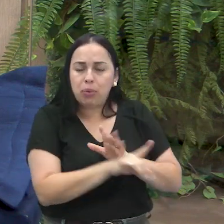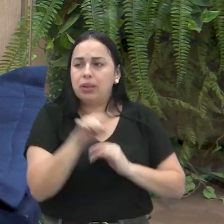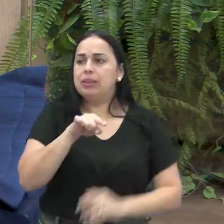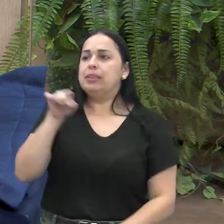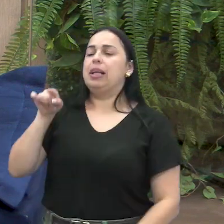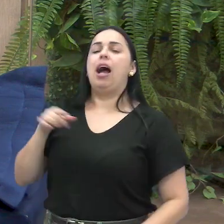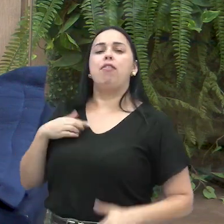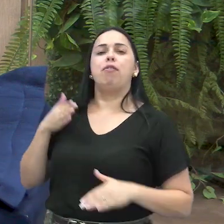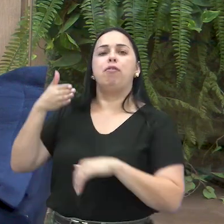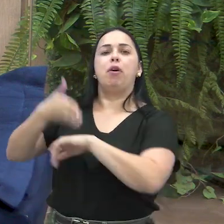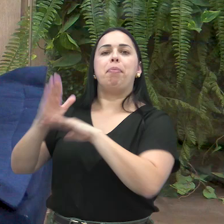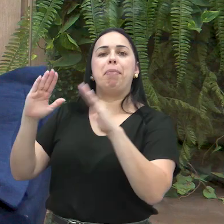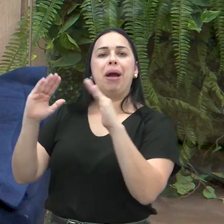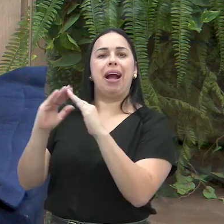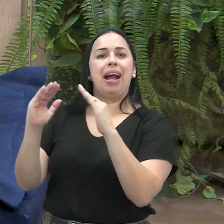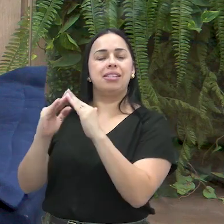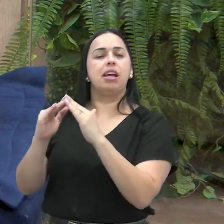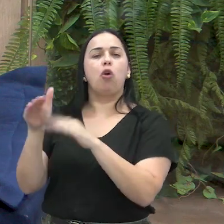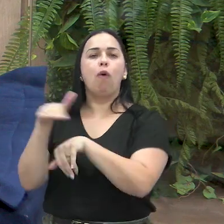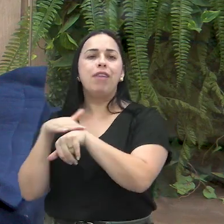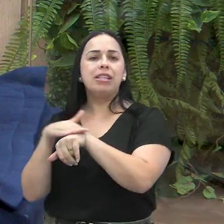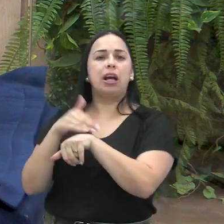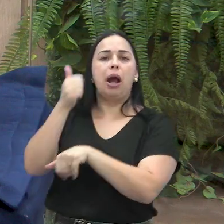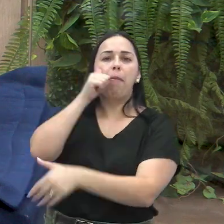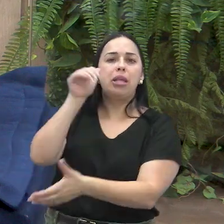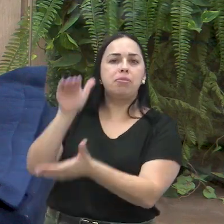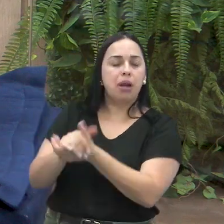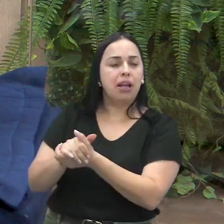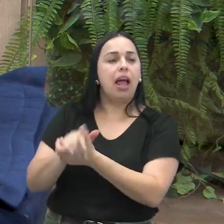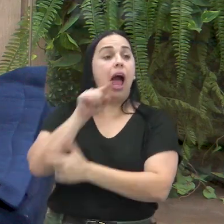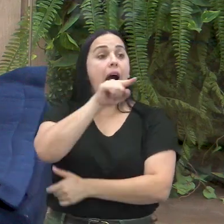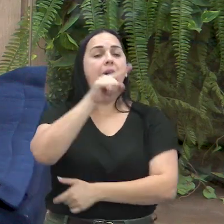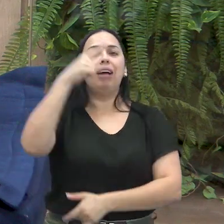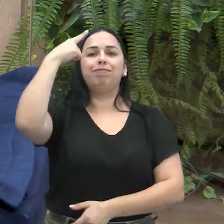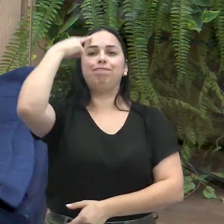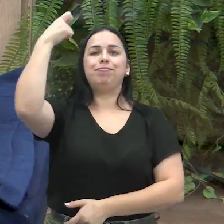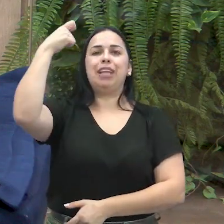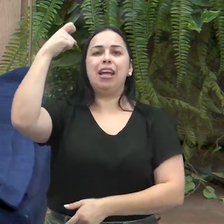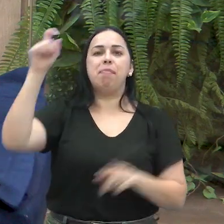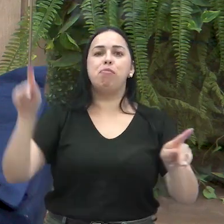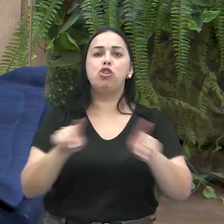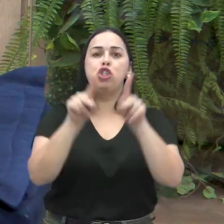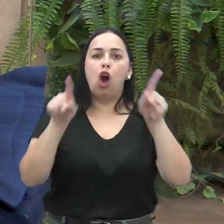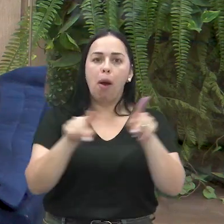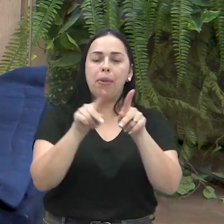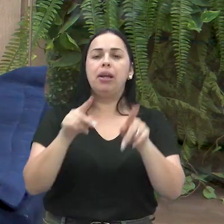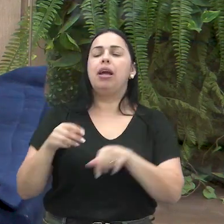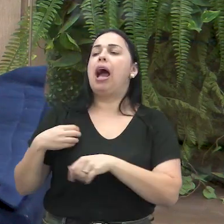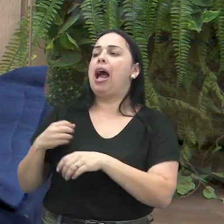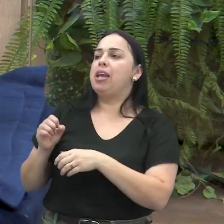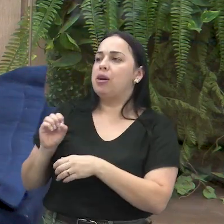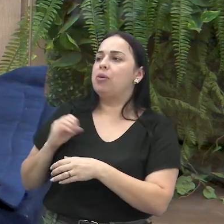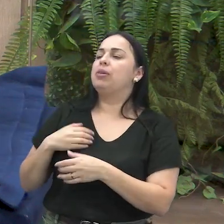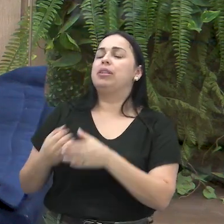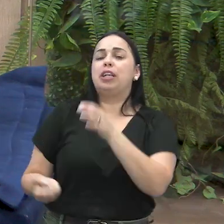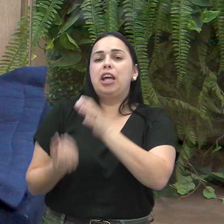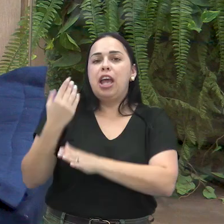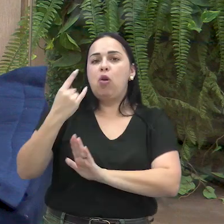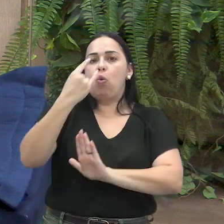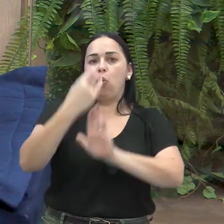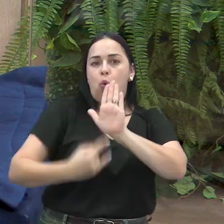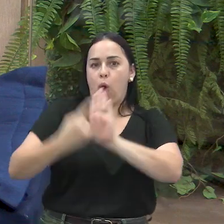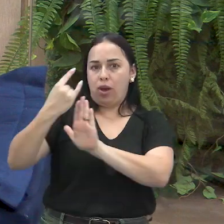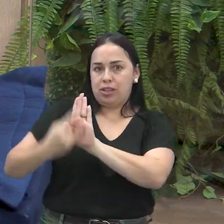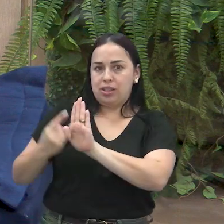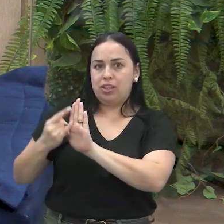pouco com a minha esposa, já me vem a luz, vou pedir para os shoppings. A gente cria um ofício para os shoppings, né, junto com todos os vereadores da Frente Parlamentar, né?